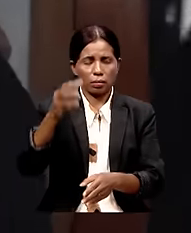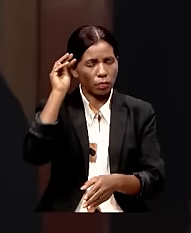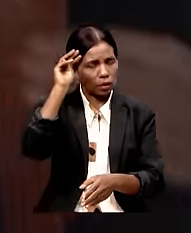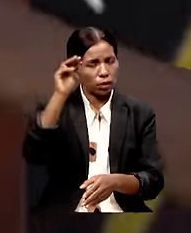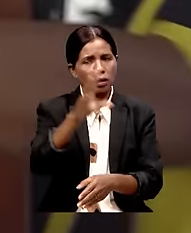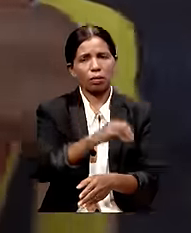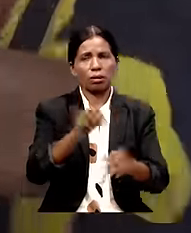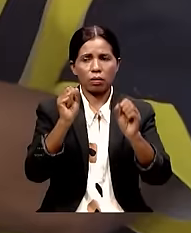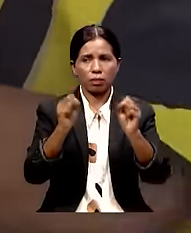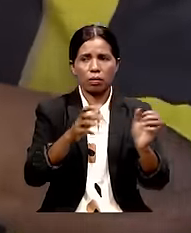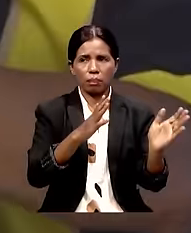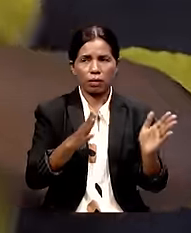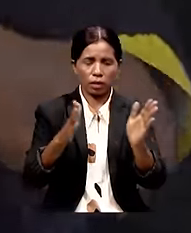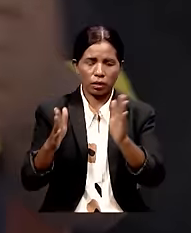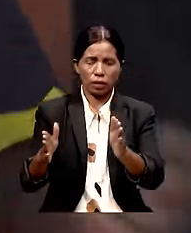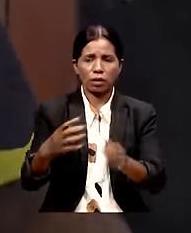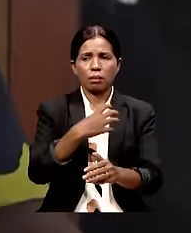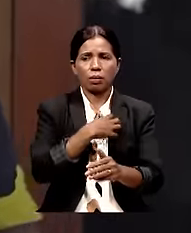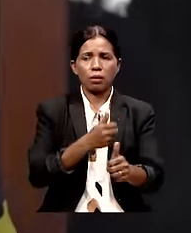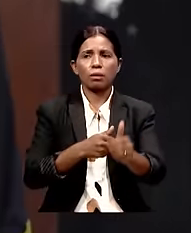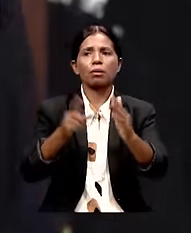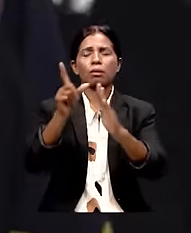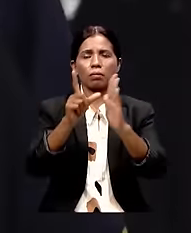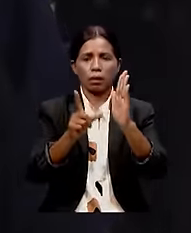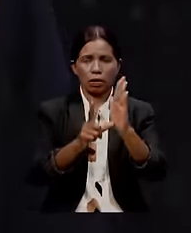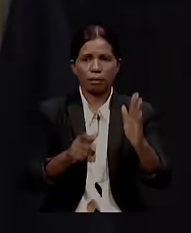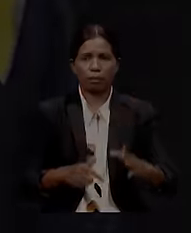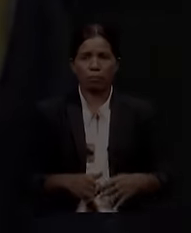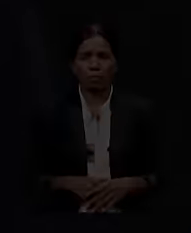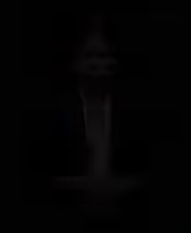Interior, onde bele processo ao com polícia ne tuir lei. João Carlos Tito Silva, GMN.